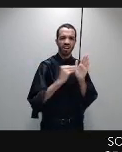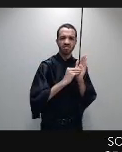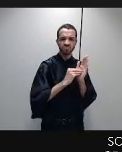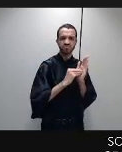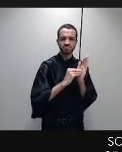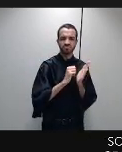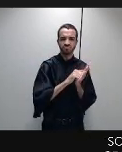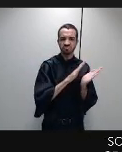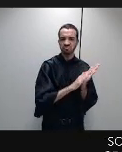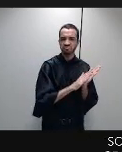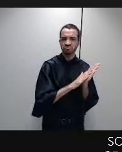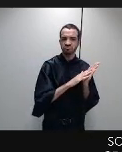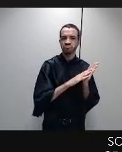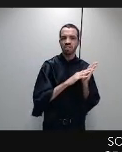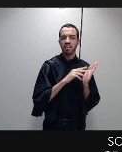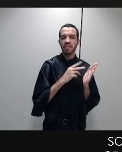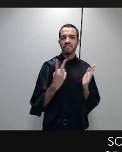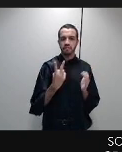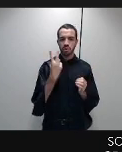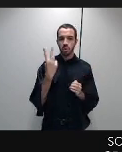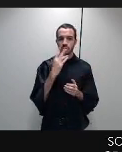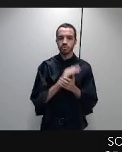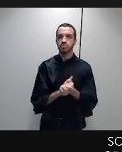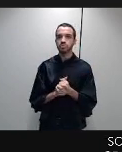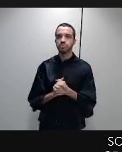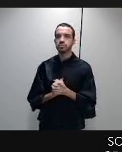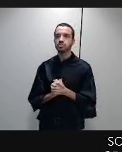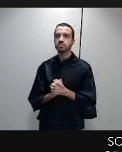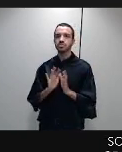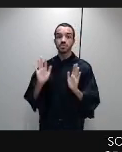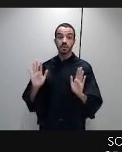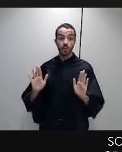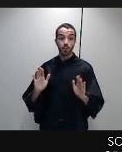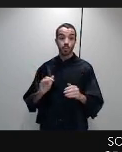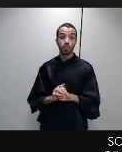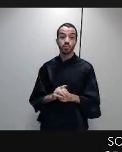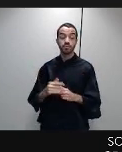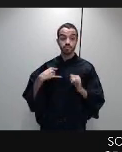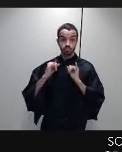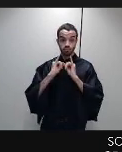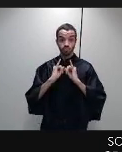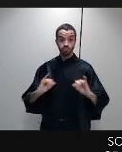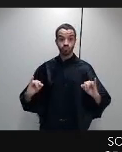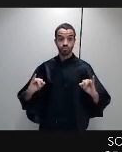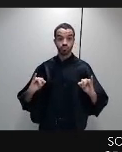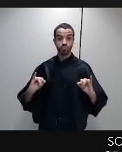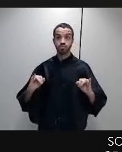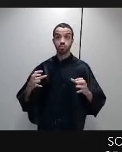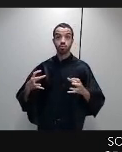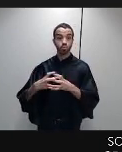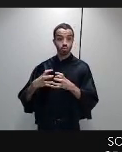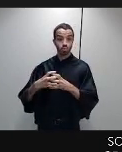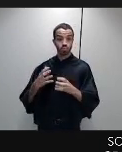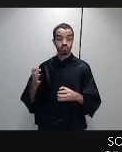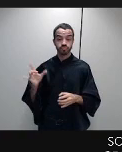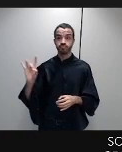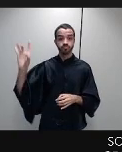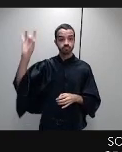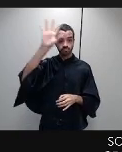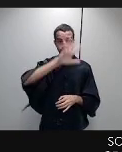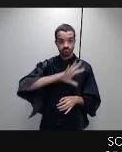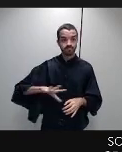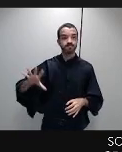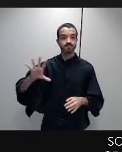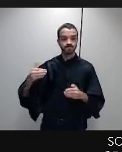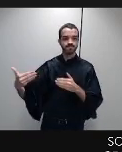mesmo cheio de memória para depois não ter então eu proclamo que a turma por unanimidade negou provimento